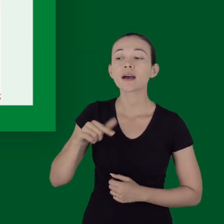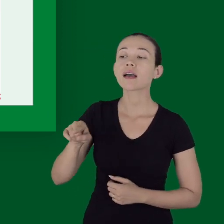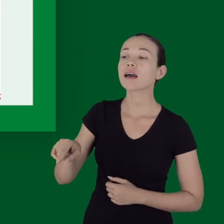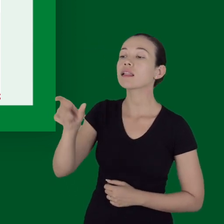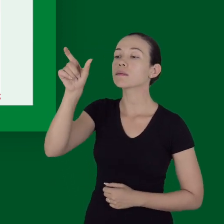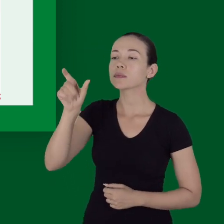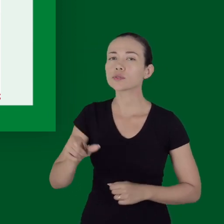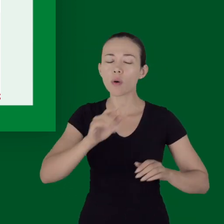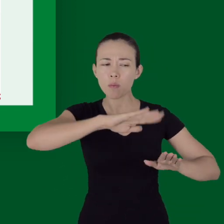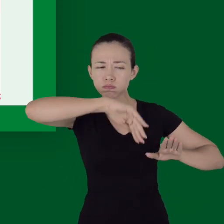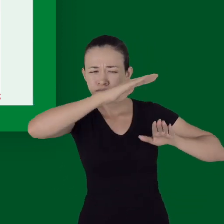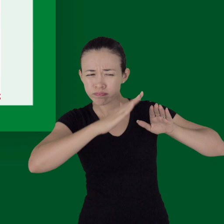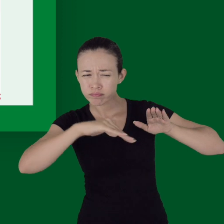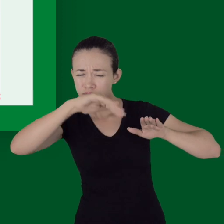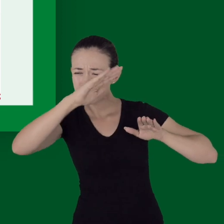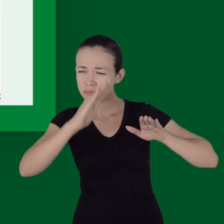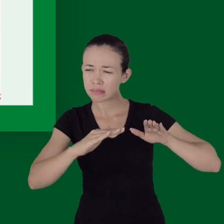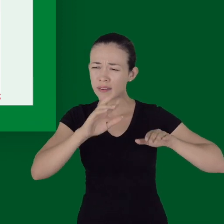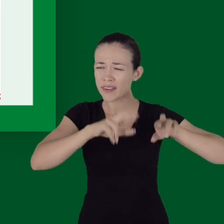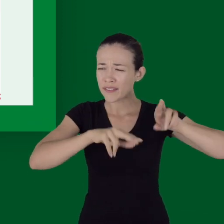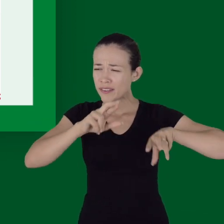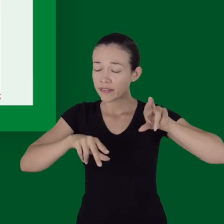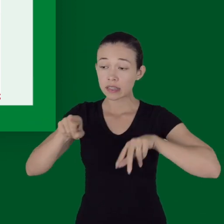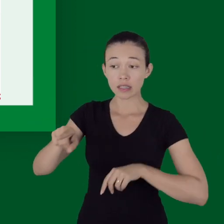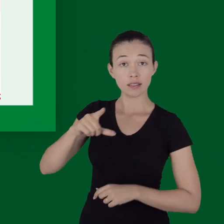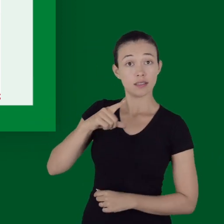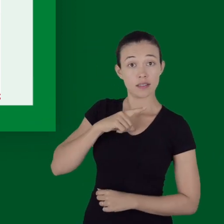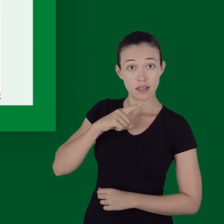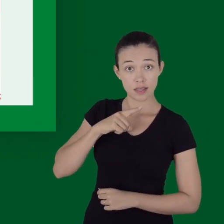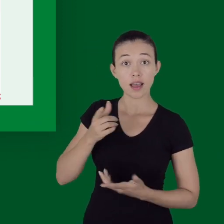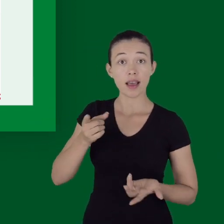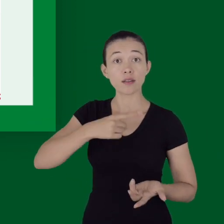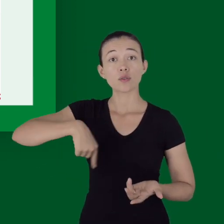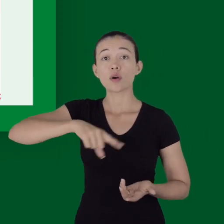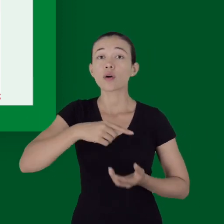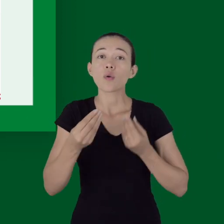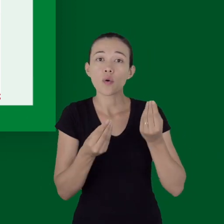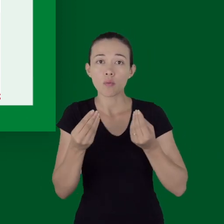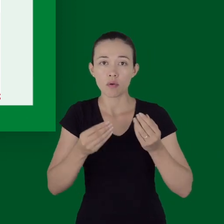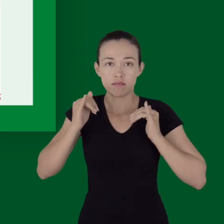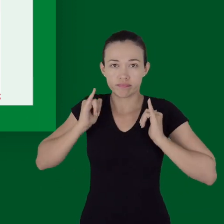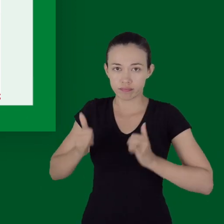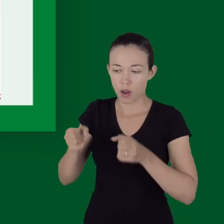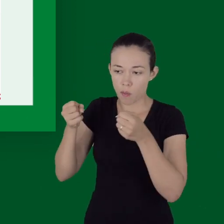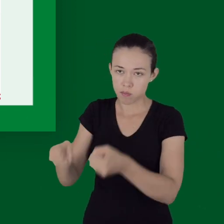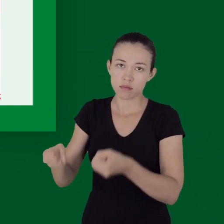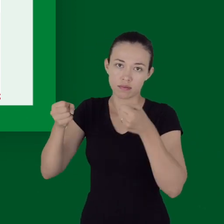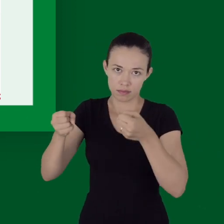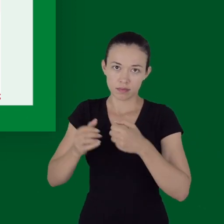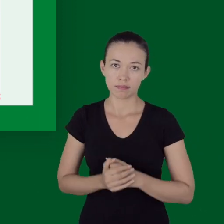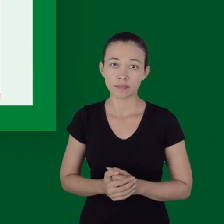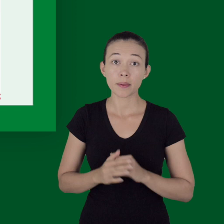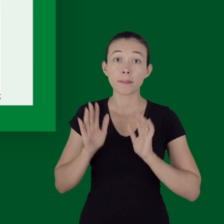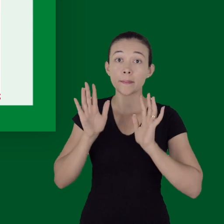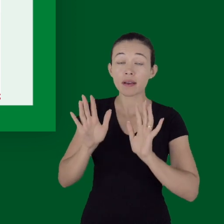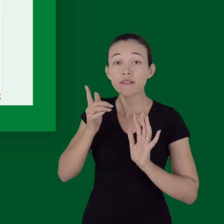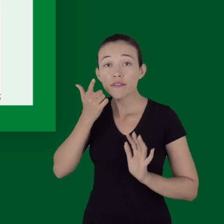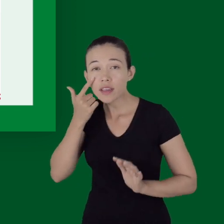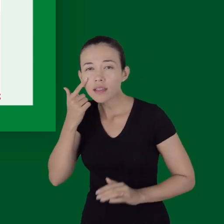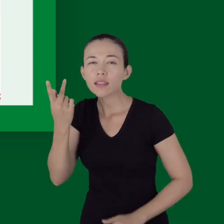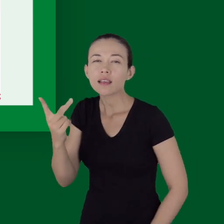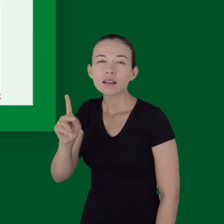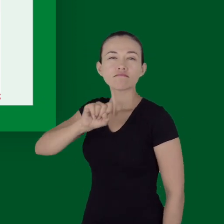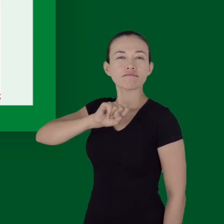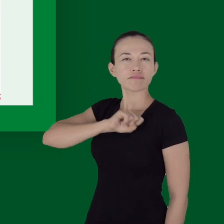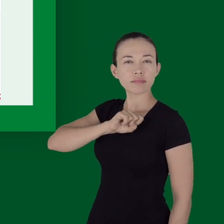critério. Se tiver algum grau de instabilidade, a gente vai partir para a cardioversão elétrica com sincronização, dependendo da